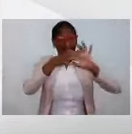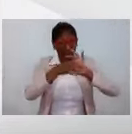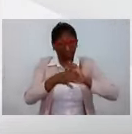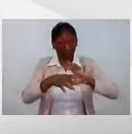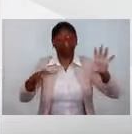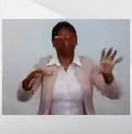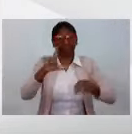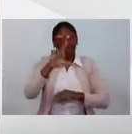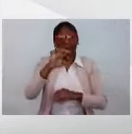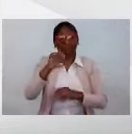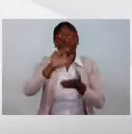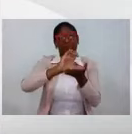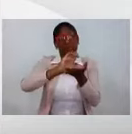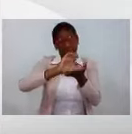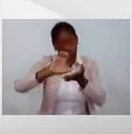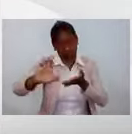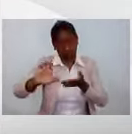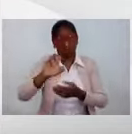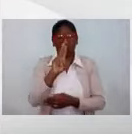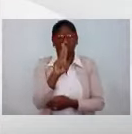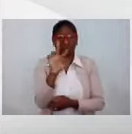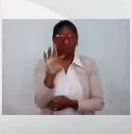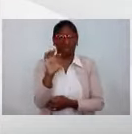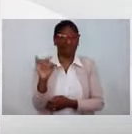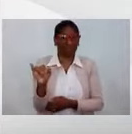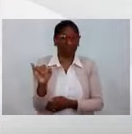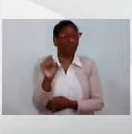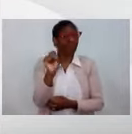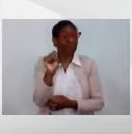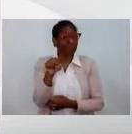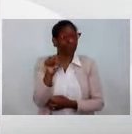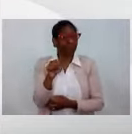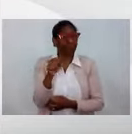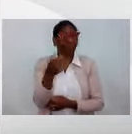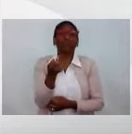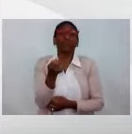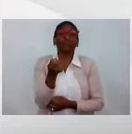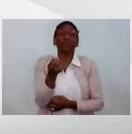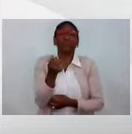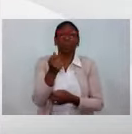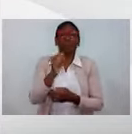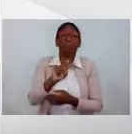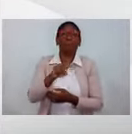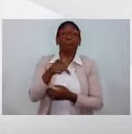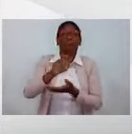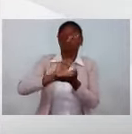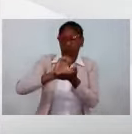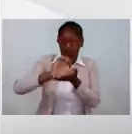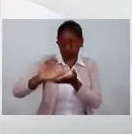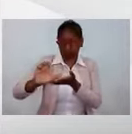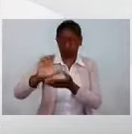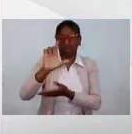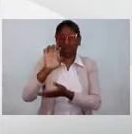custeio diferenciado para os leitos de UTI, um valor maior para o custeio dos leitos de UTI para atendimento